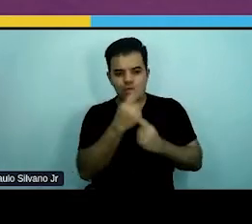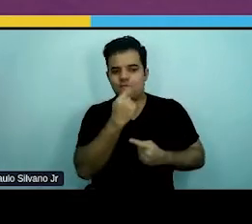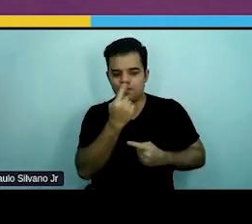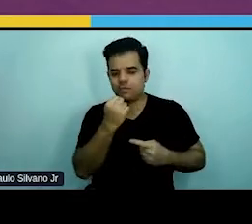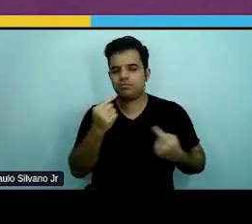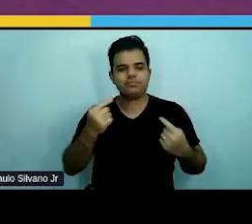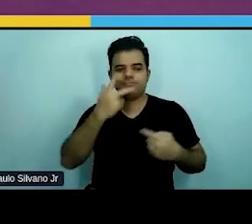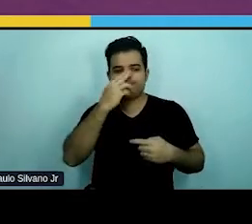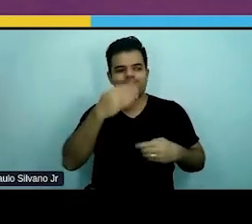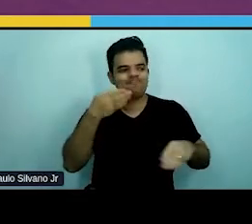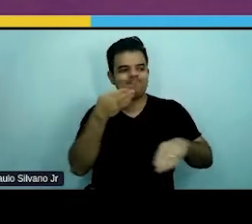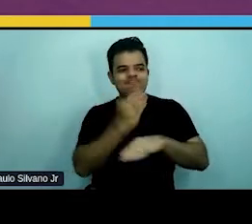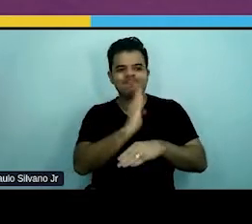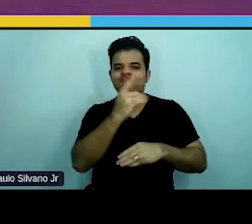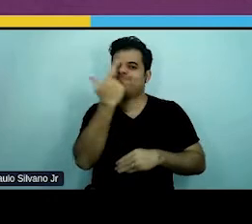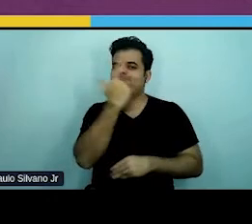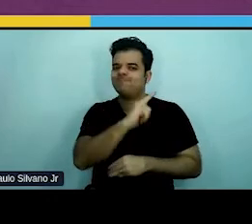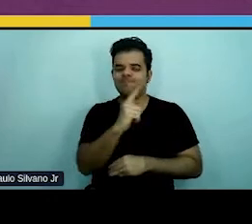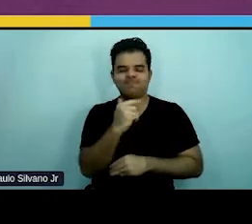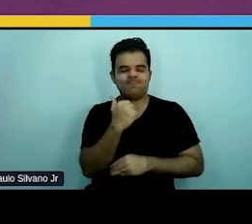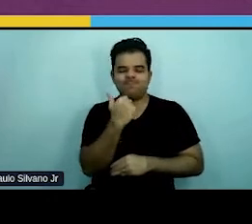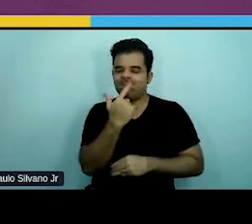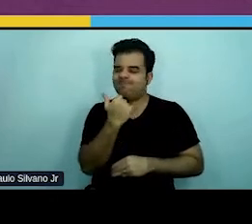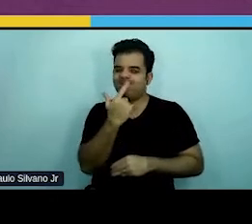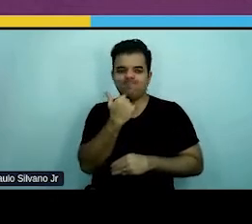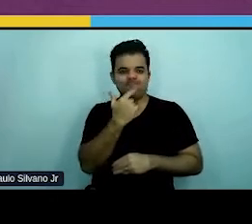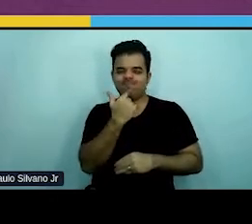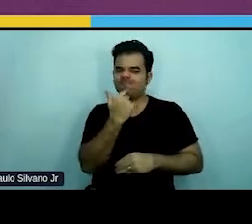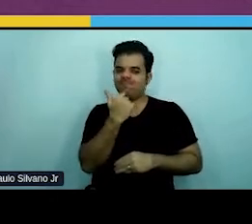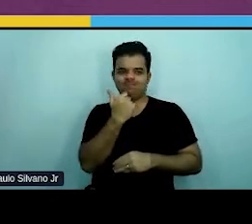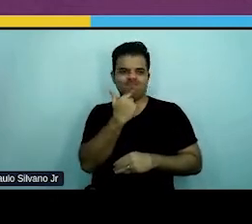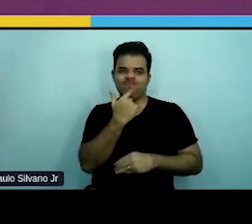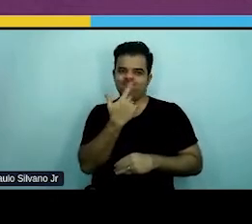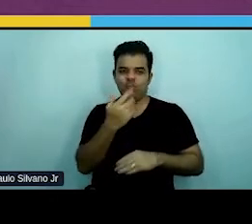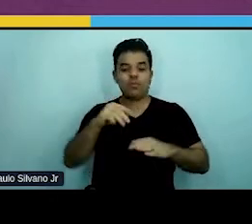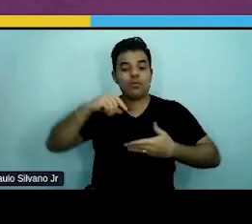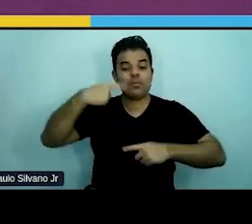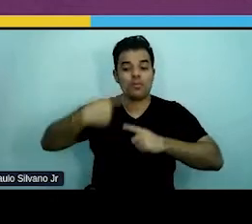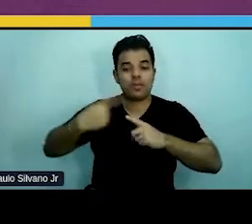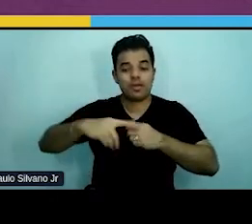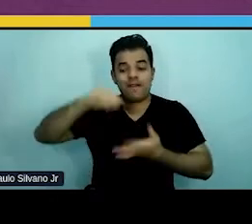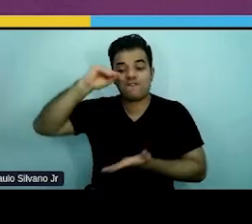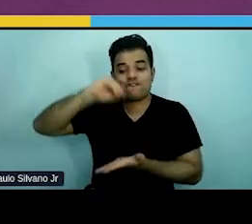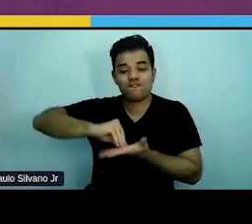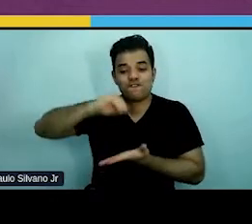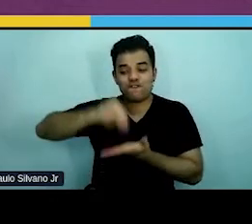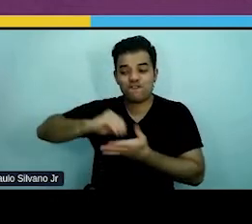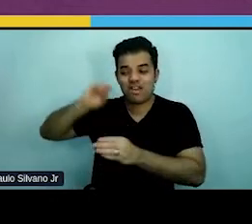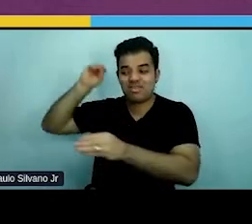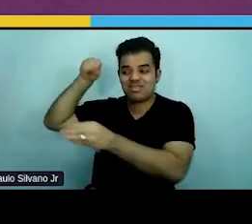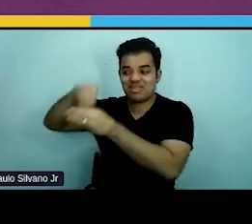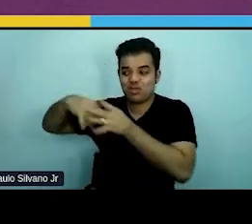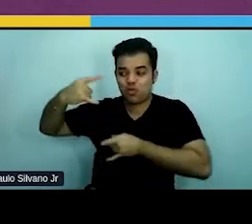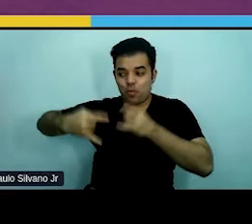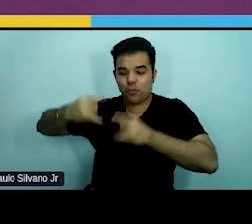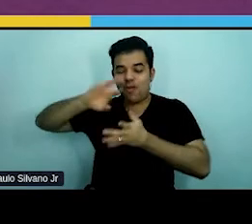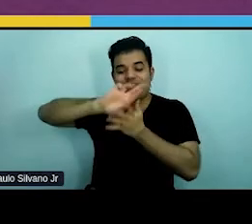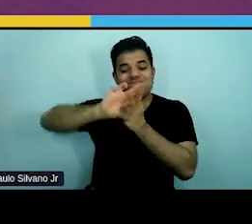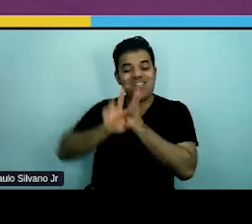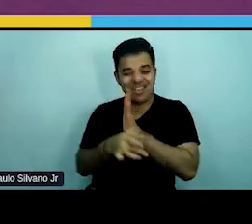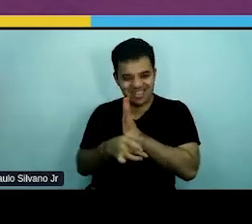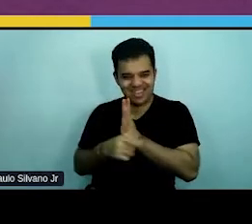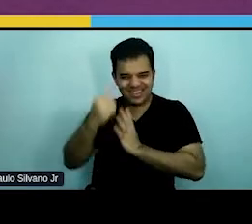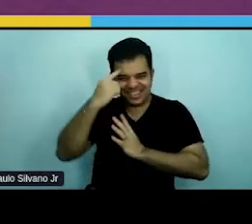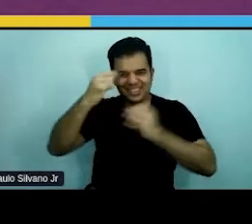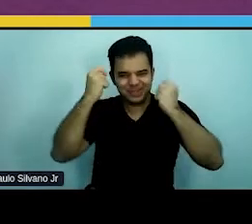ter assertividade nessa predição dele, devido justamente à falta de variedade de exemplos, né? Como eu citei a